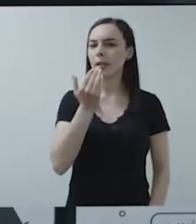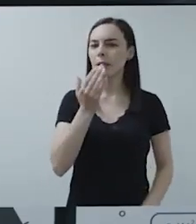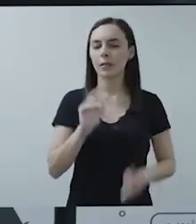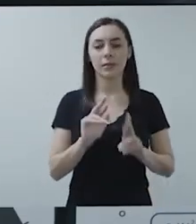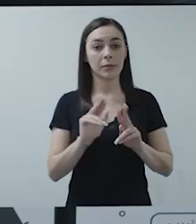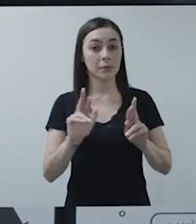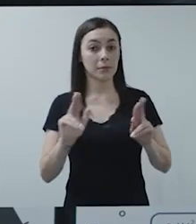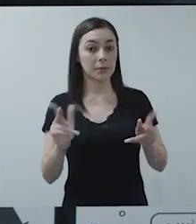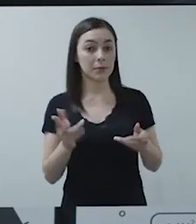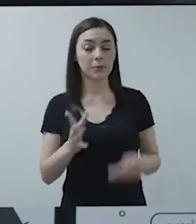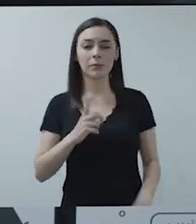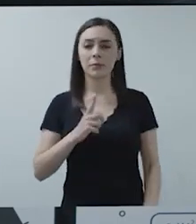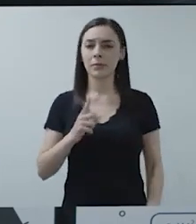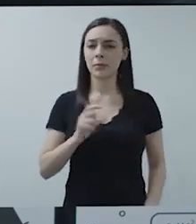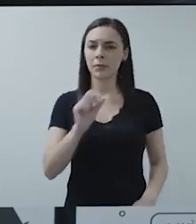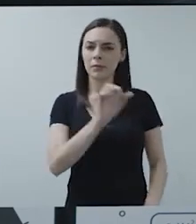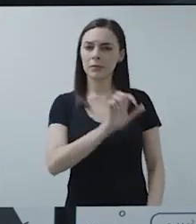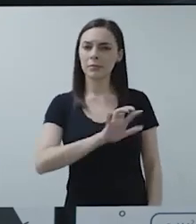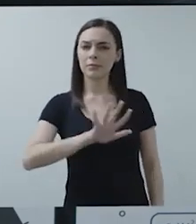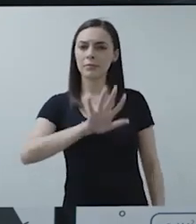alimentos que nós temos aqui.